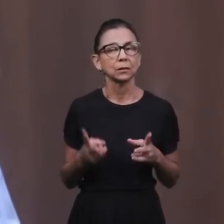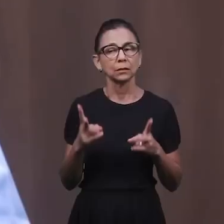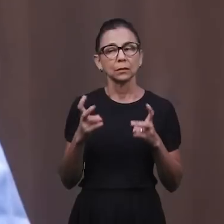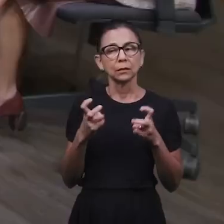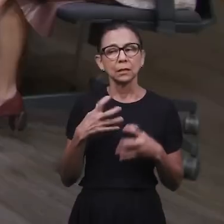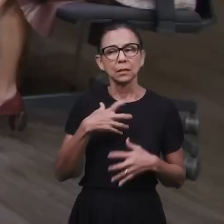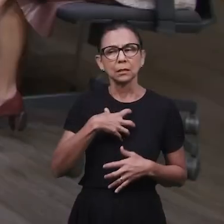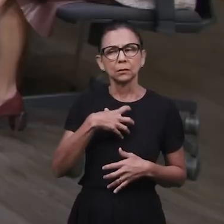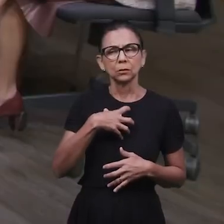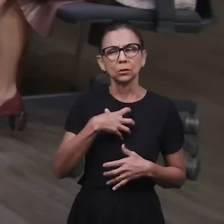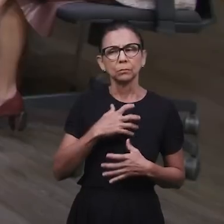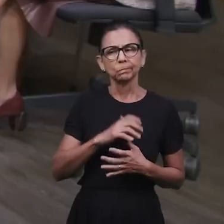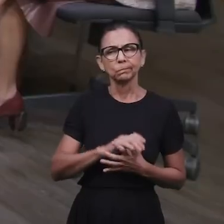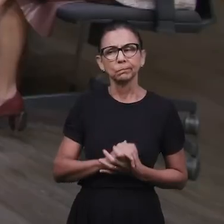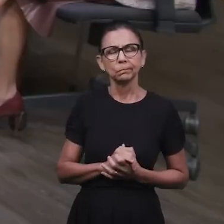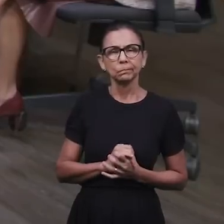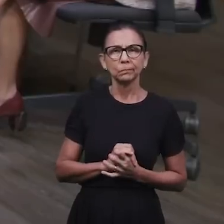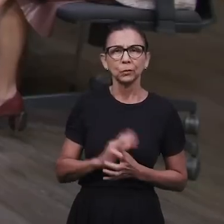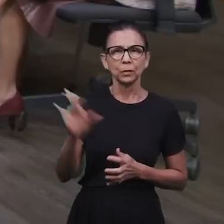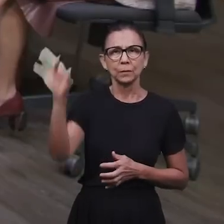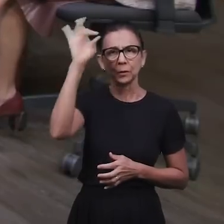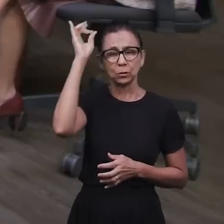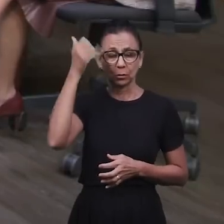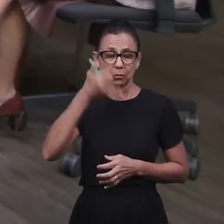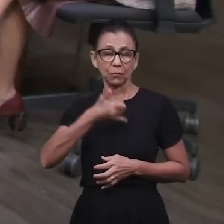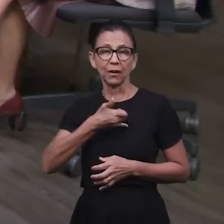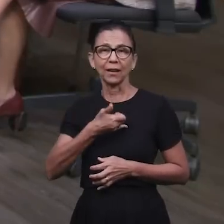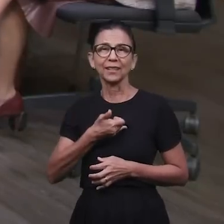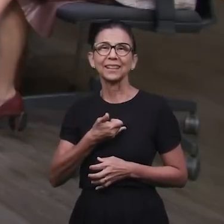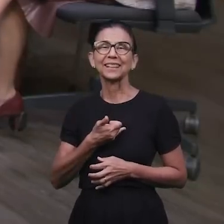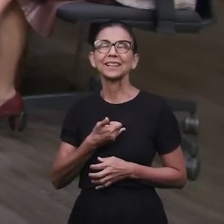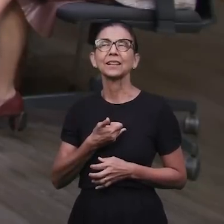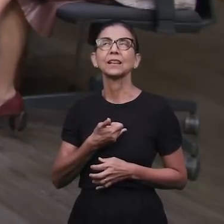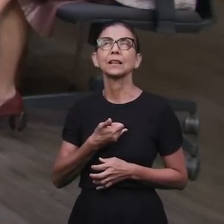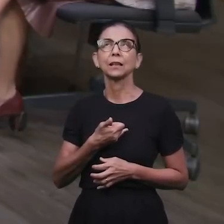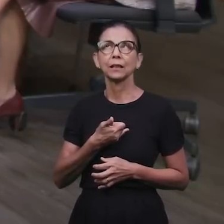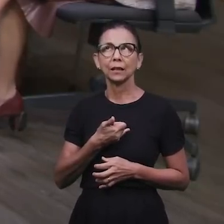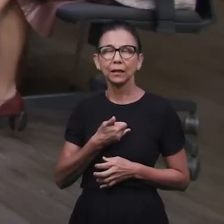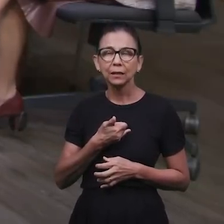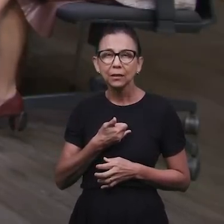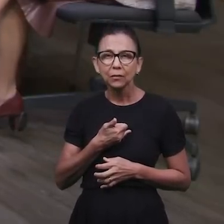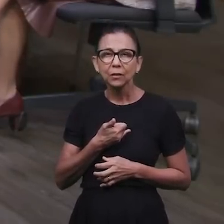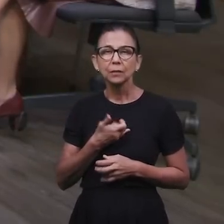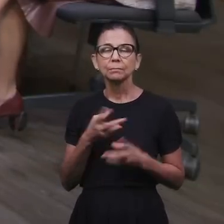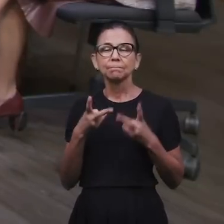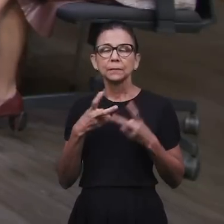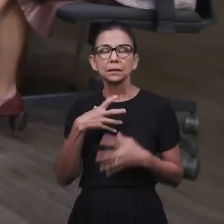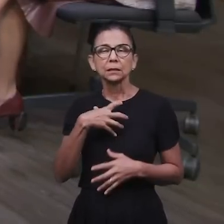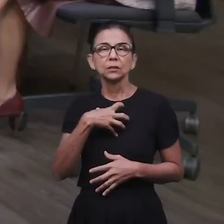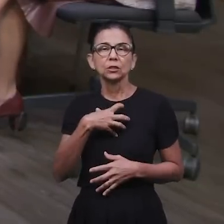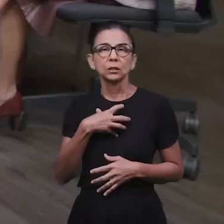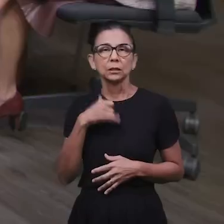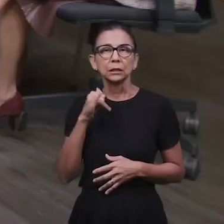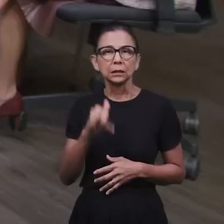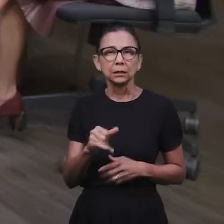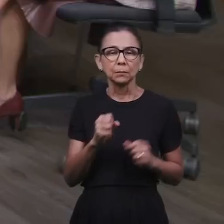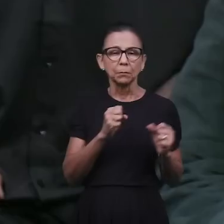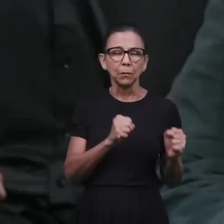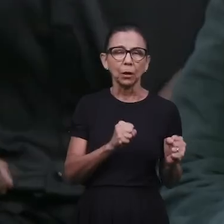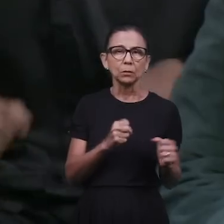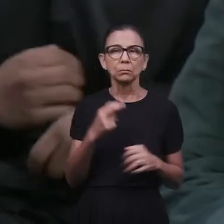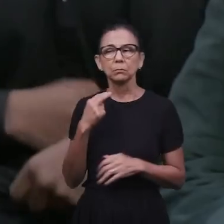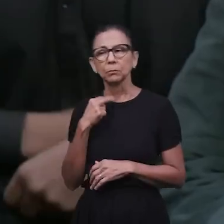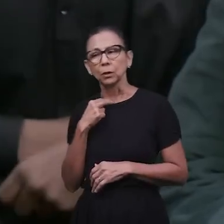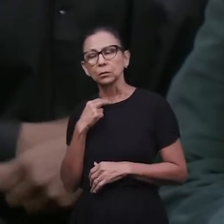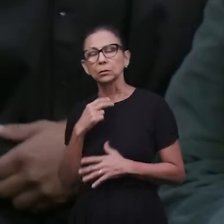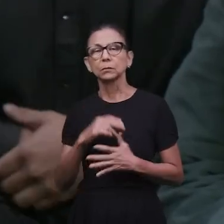vida. A gente, Eu não sei se eu consegui responder. a pergunta pode ser feita. Respondeu? Com